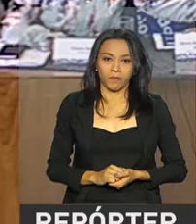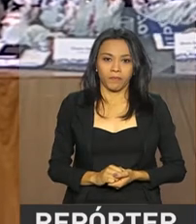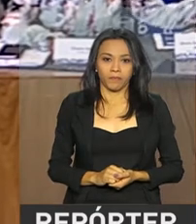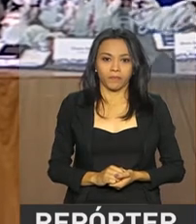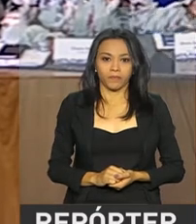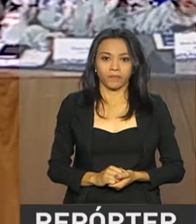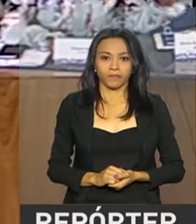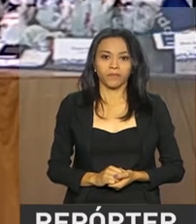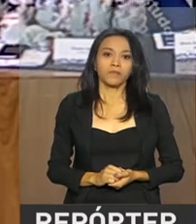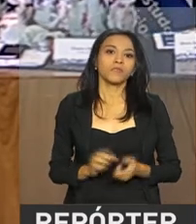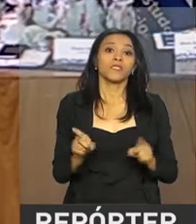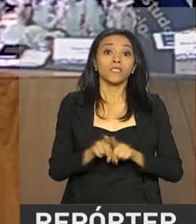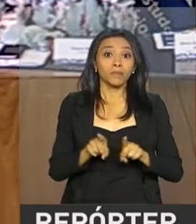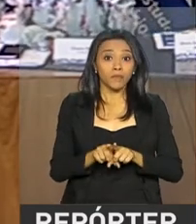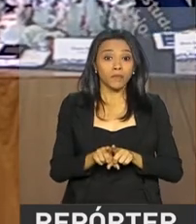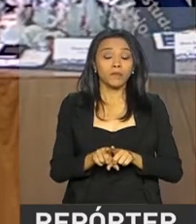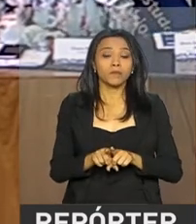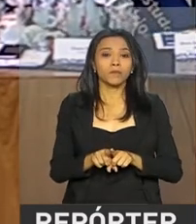E com isso,